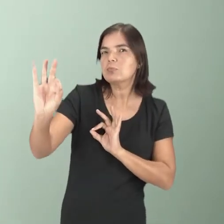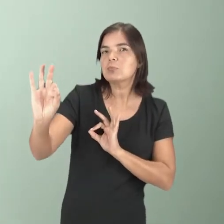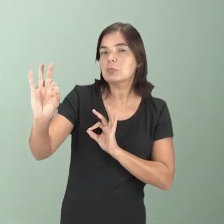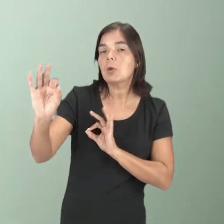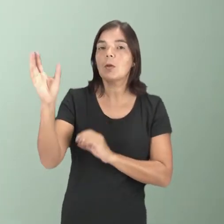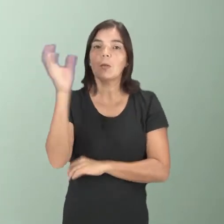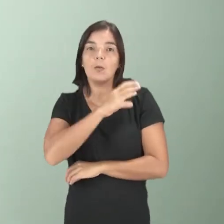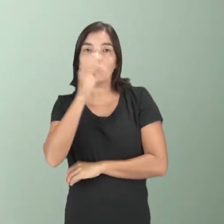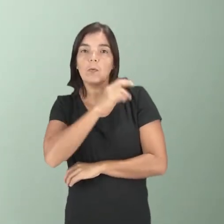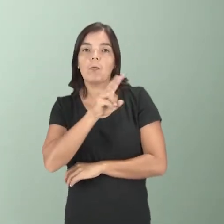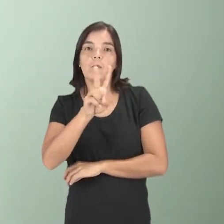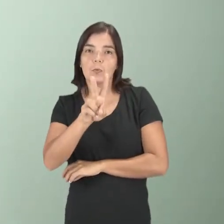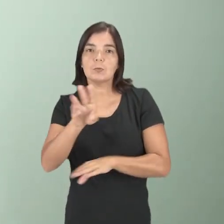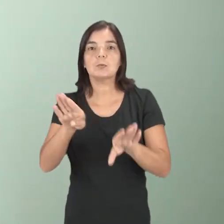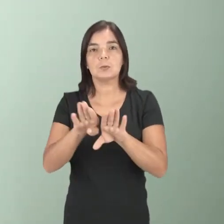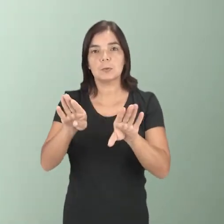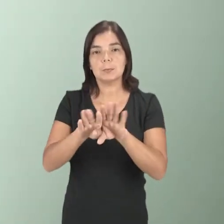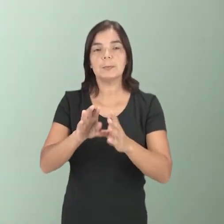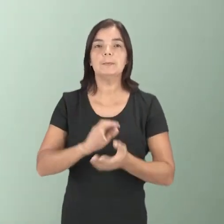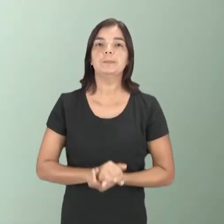e velocidade dos planetas.